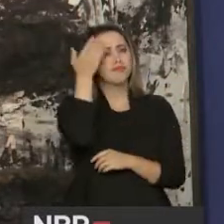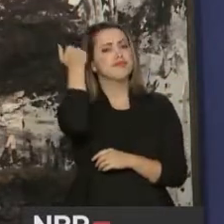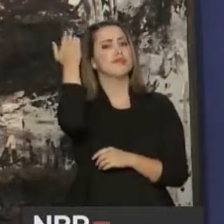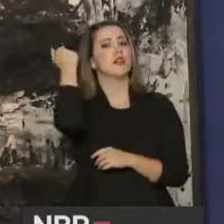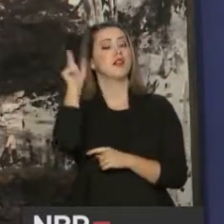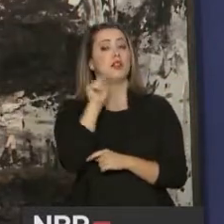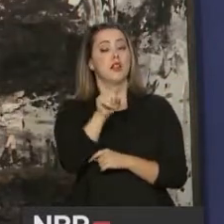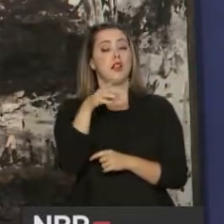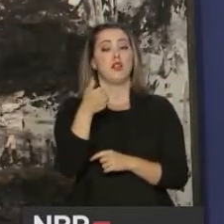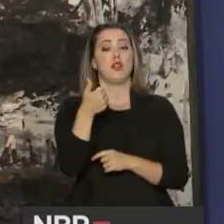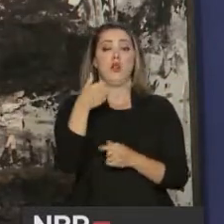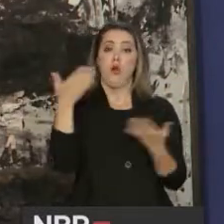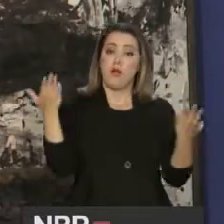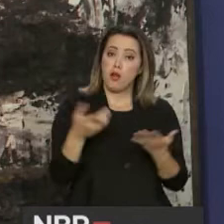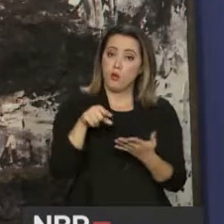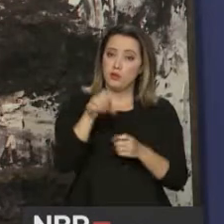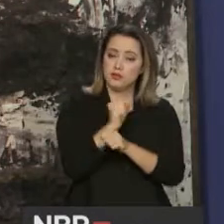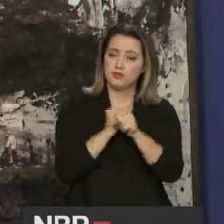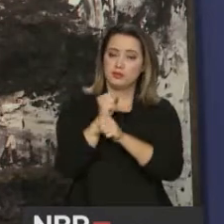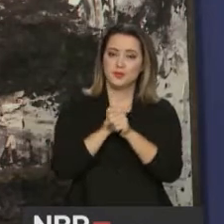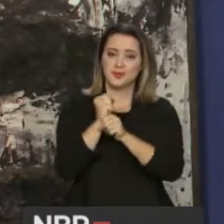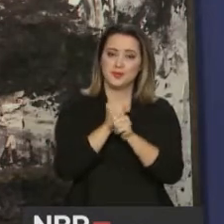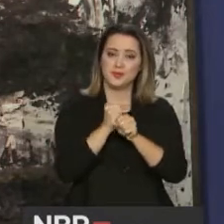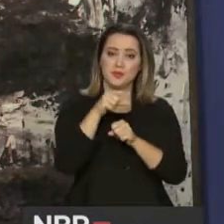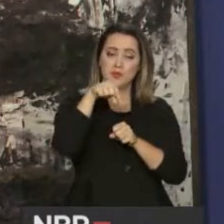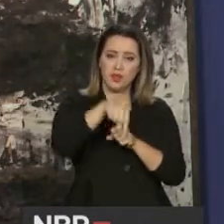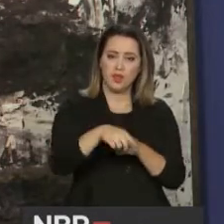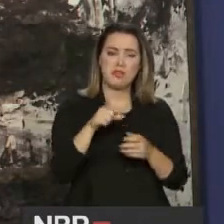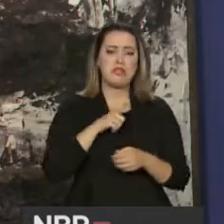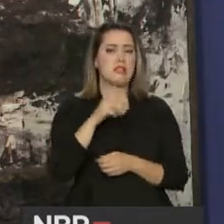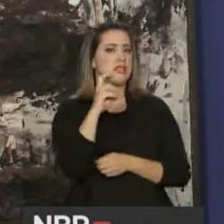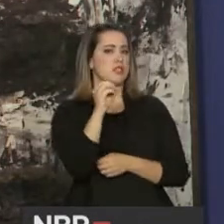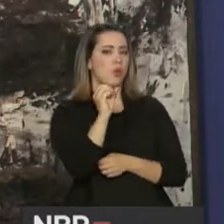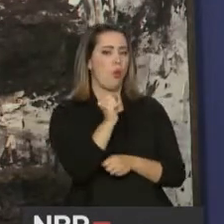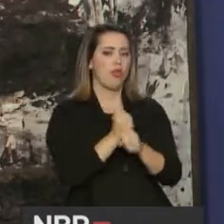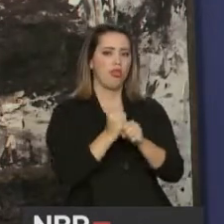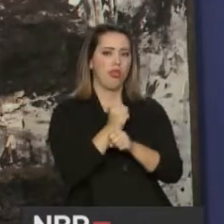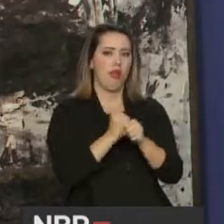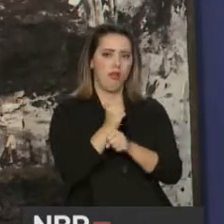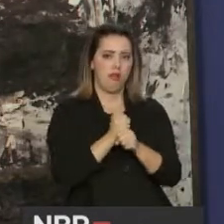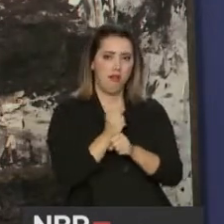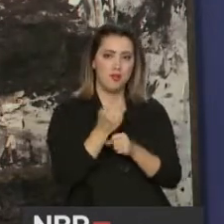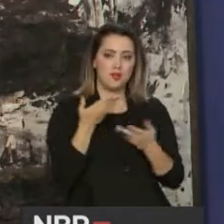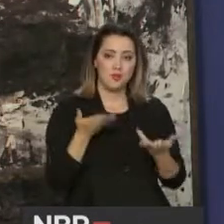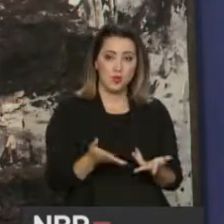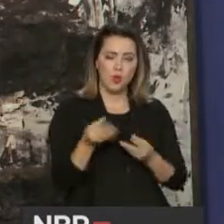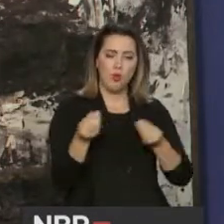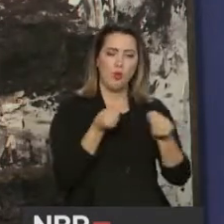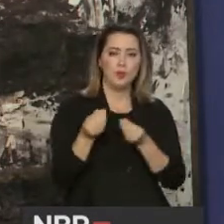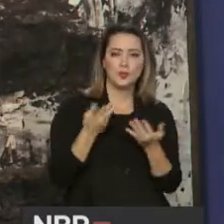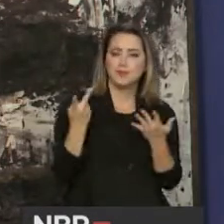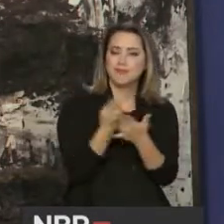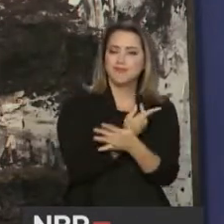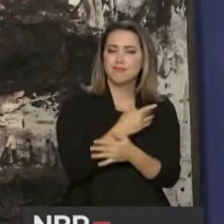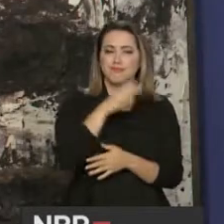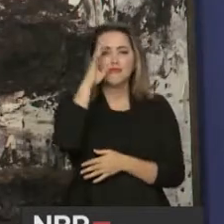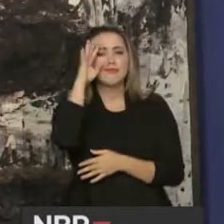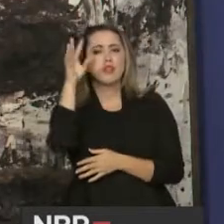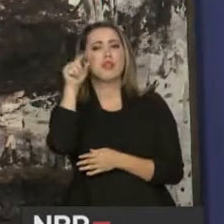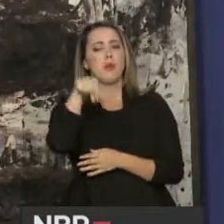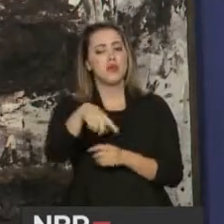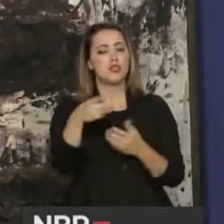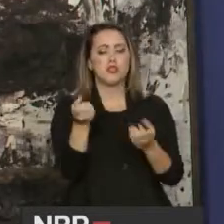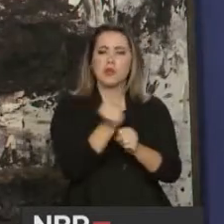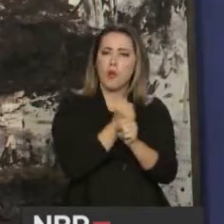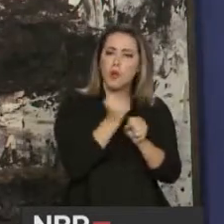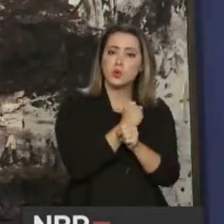sabe que esse ano de 2017, o palácio aqui em Brasília está completando 50 anos. Como foi concebida a ideia do palácio? Como foram